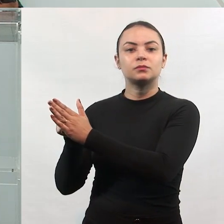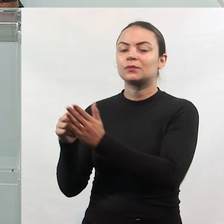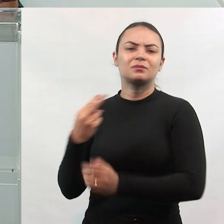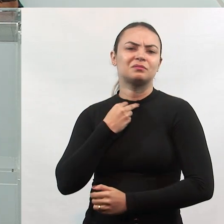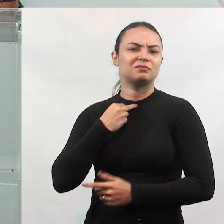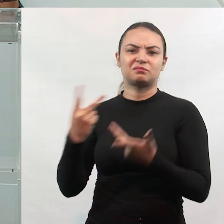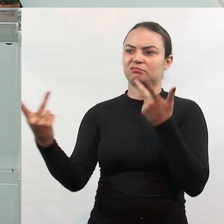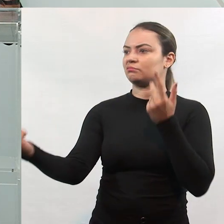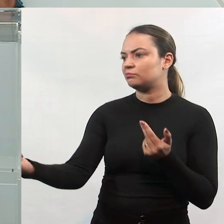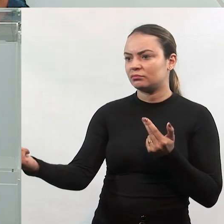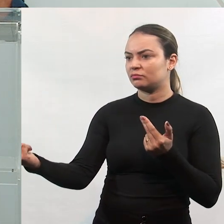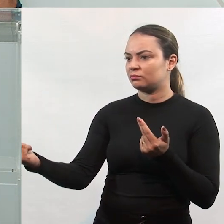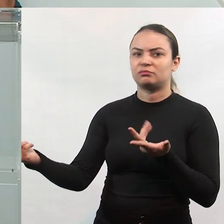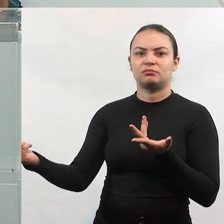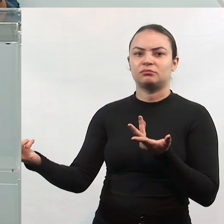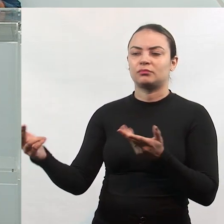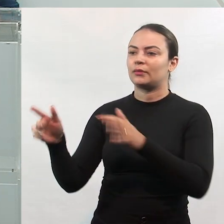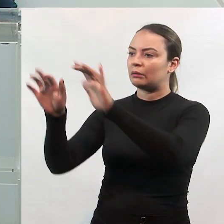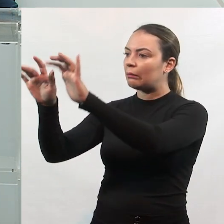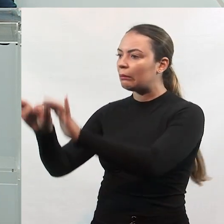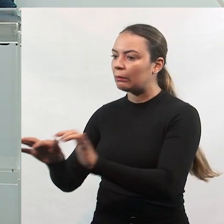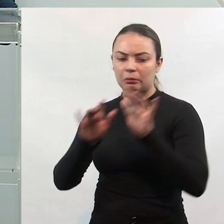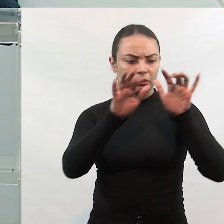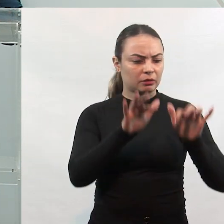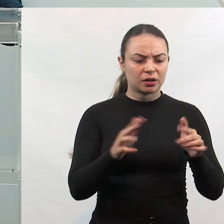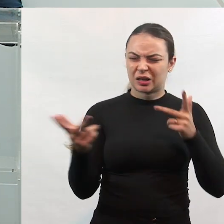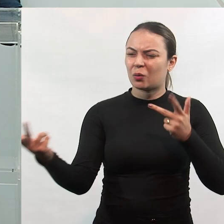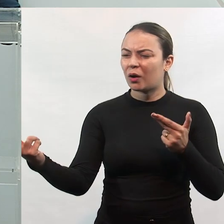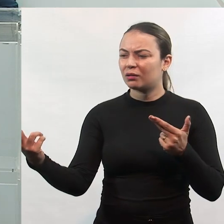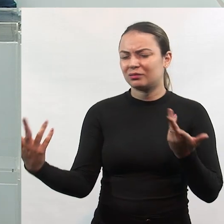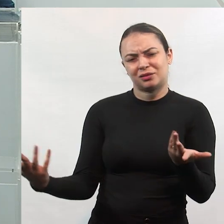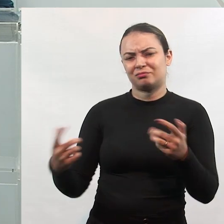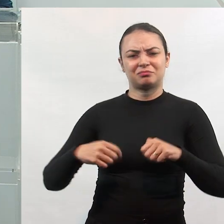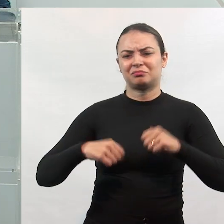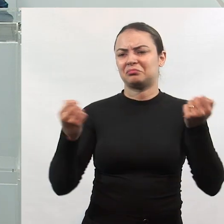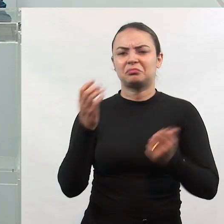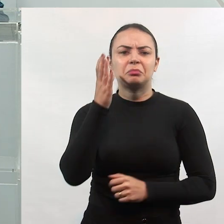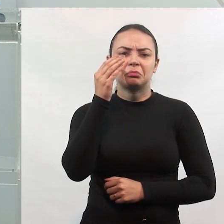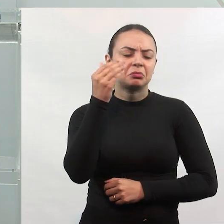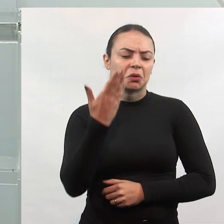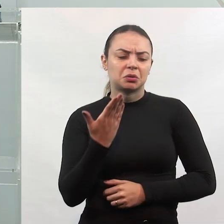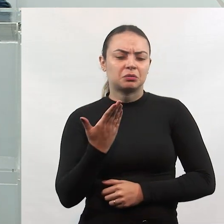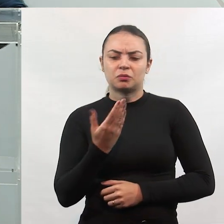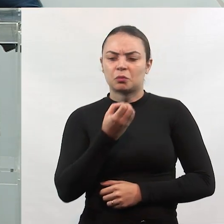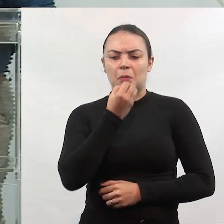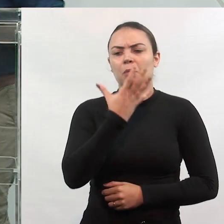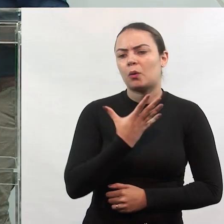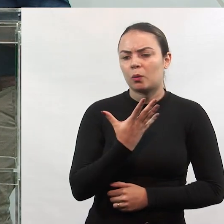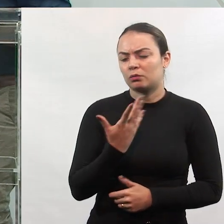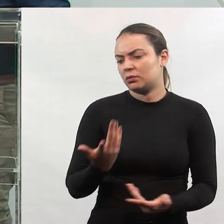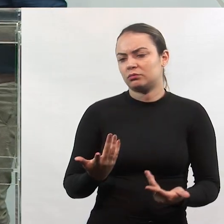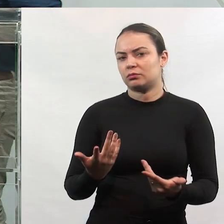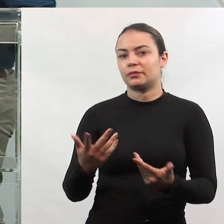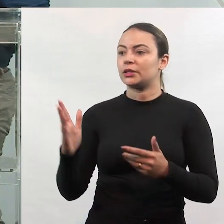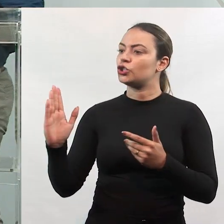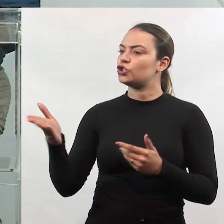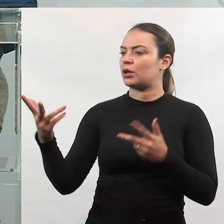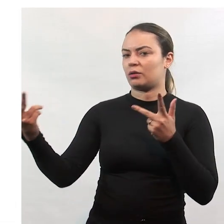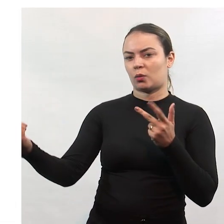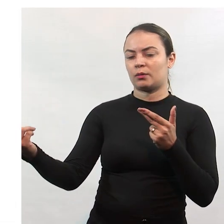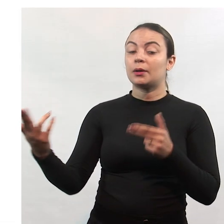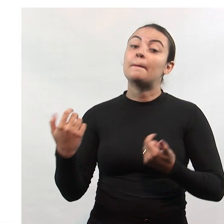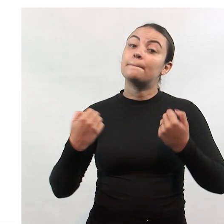para ser feita, certo? Então precisa ser estabelecido esse link a partir dessa revisão, ok?